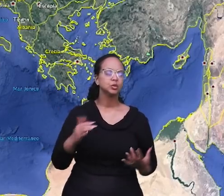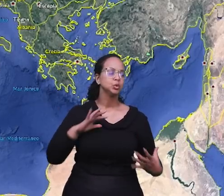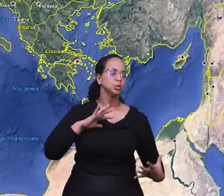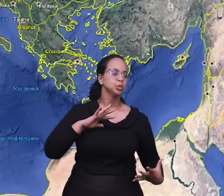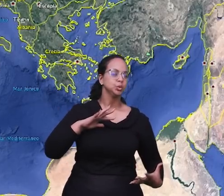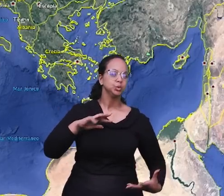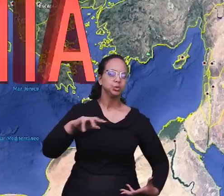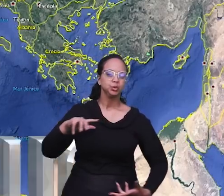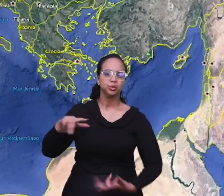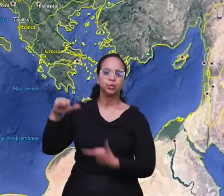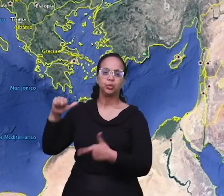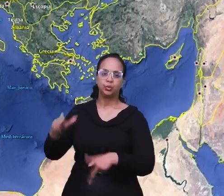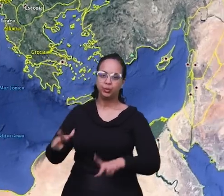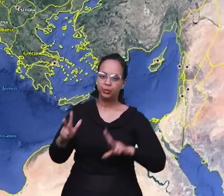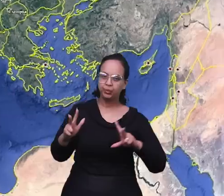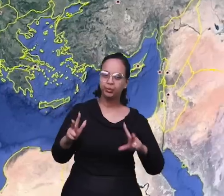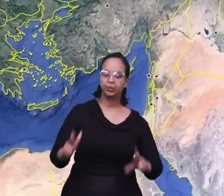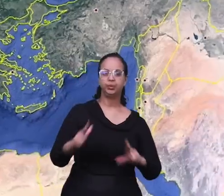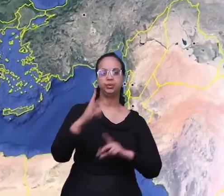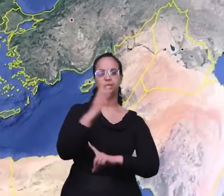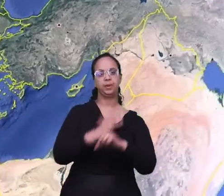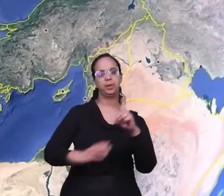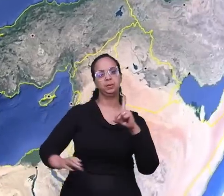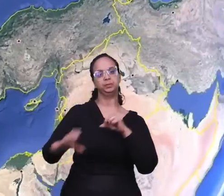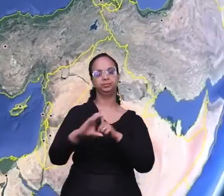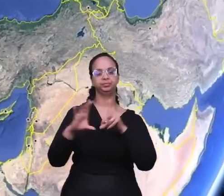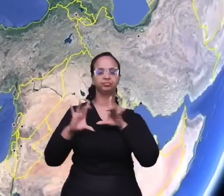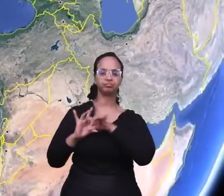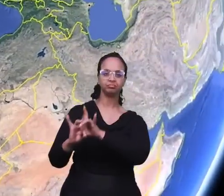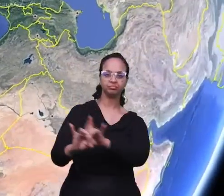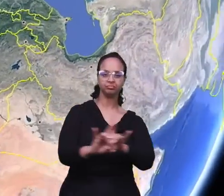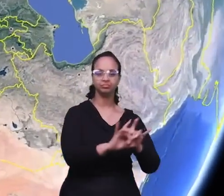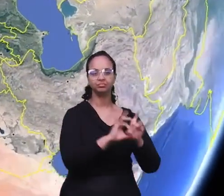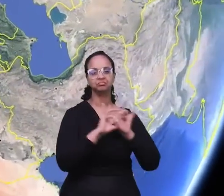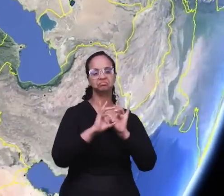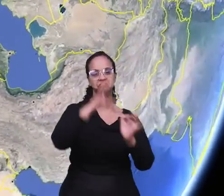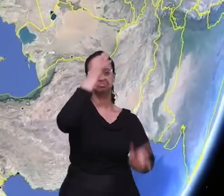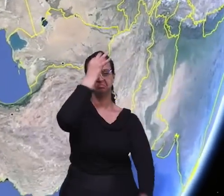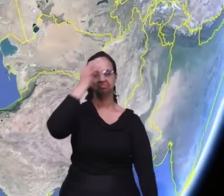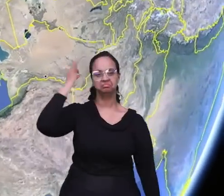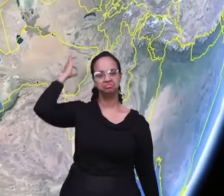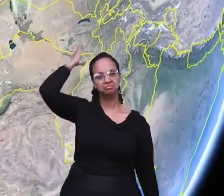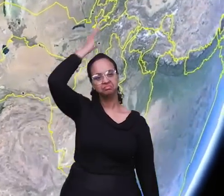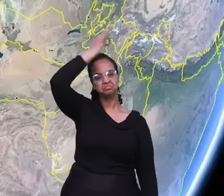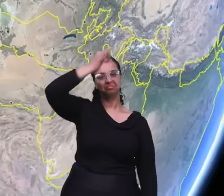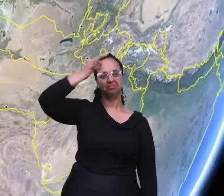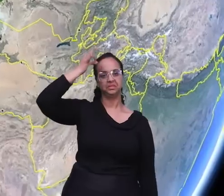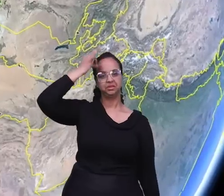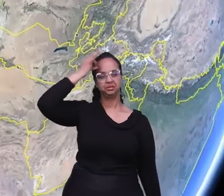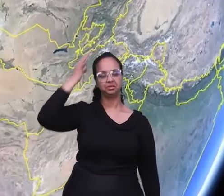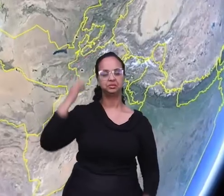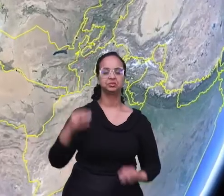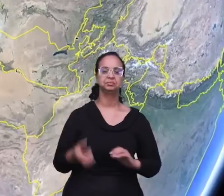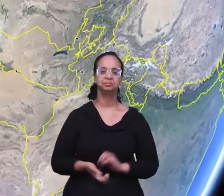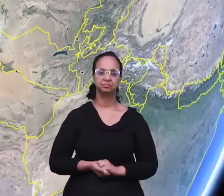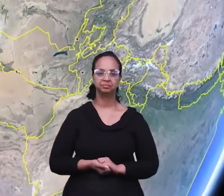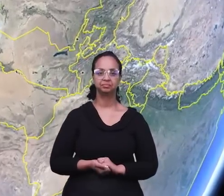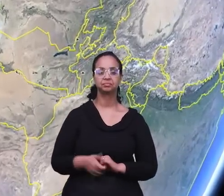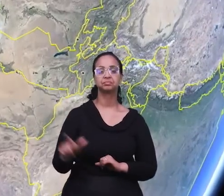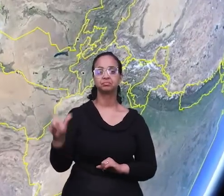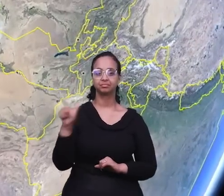Todas as partes do mundo participam de um mesmo culto, em conjunto, no mesmo corpo e no mesmo